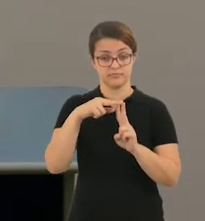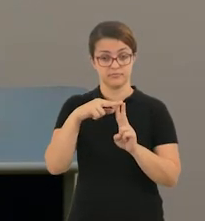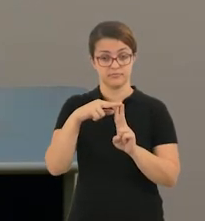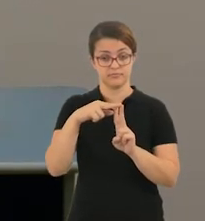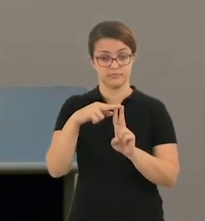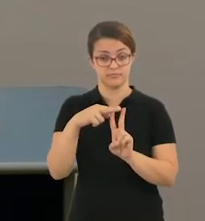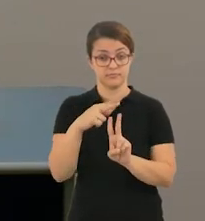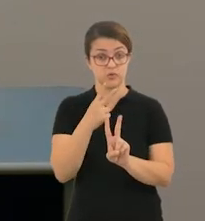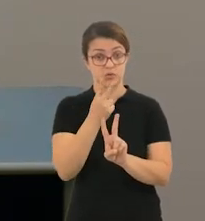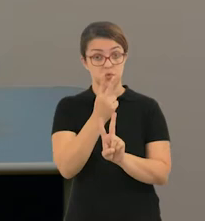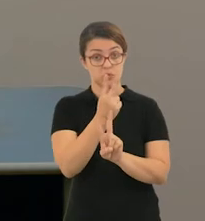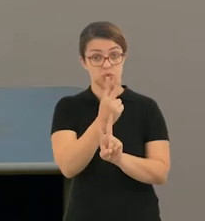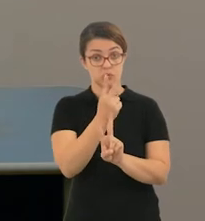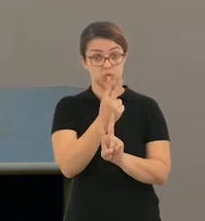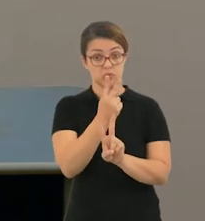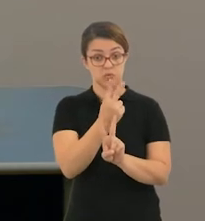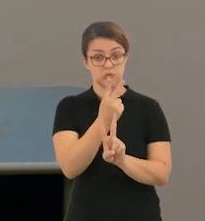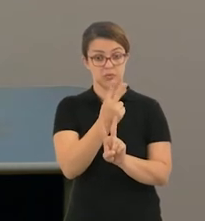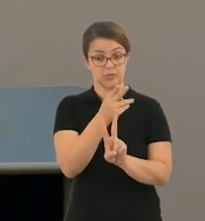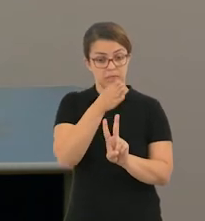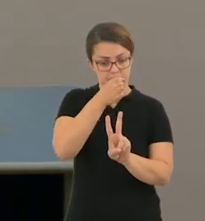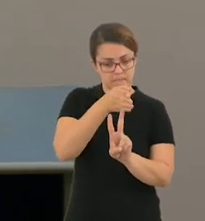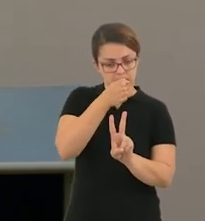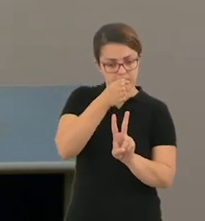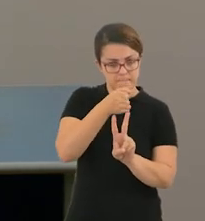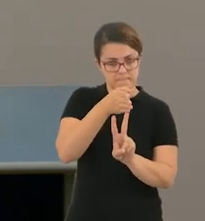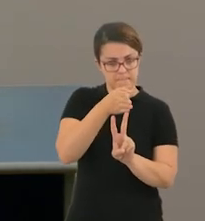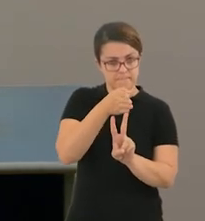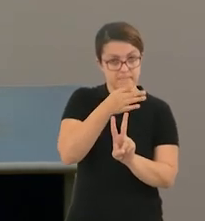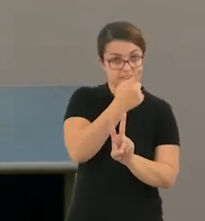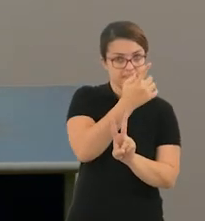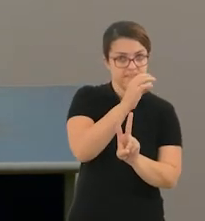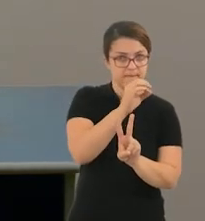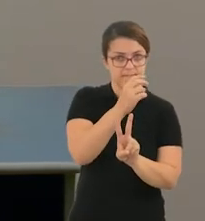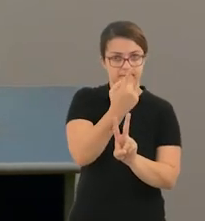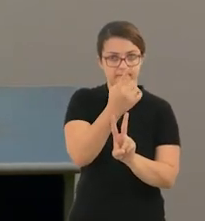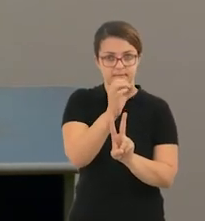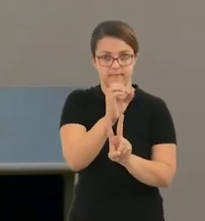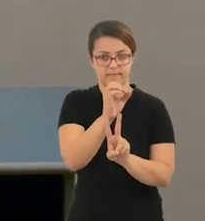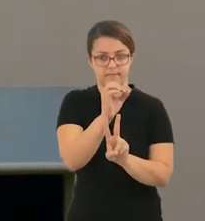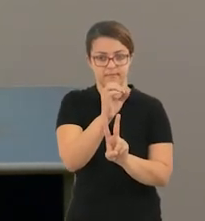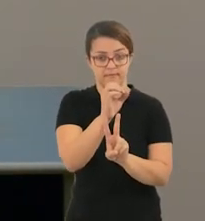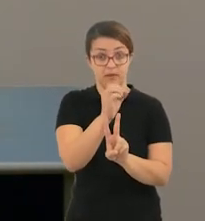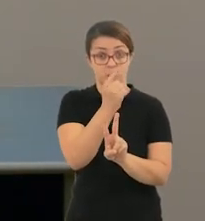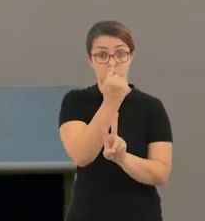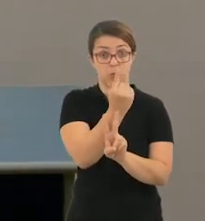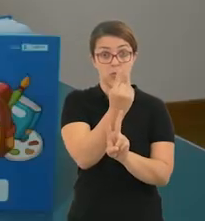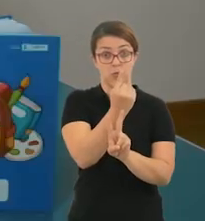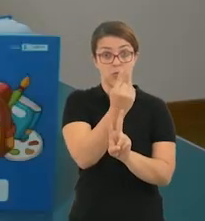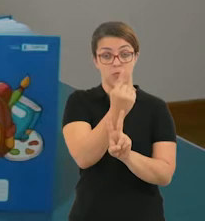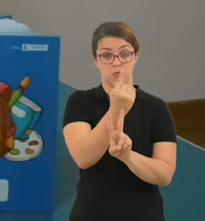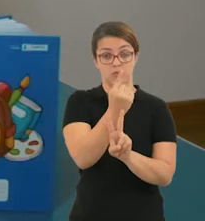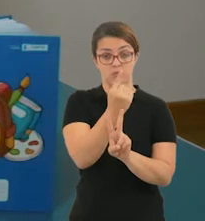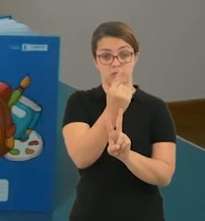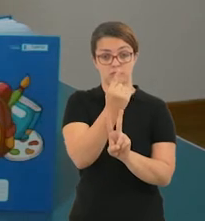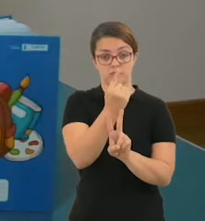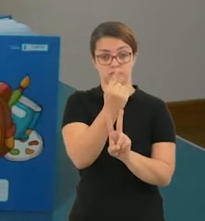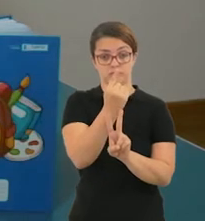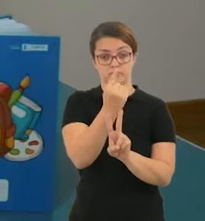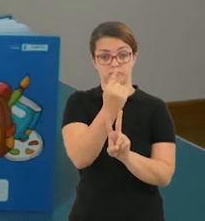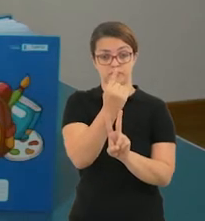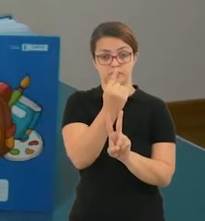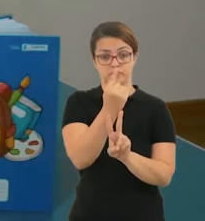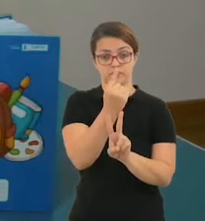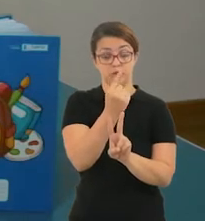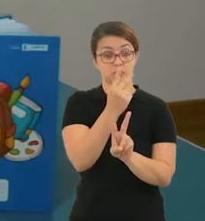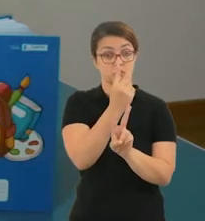duas barrinhas. Lembra, cada barrinha contém 10 números, ou seja, uma dezena. Então nós temos duas dezenas,